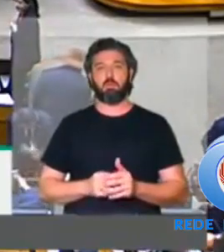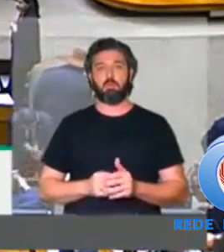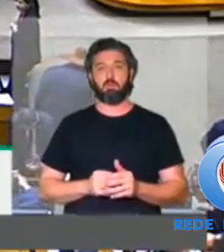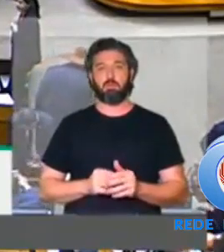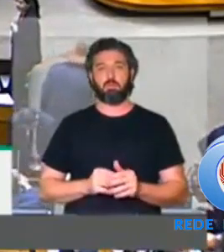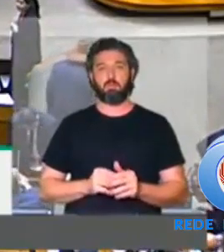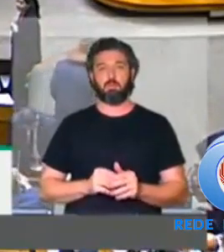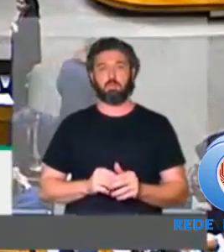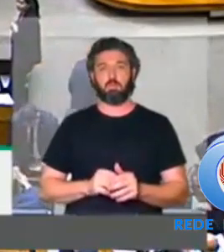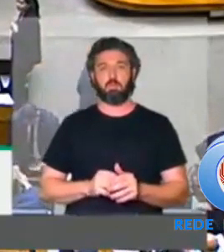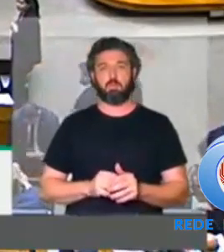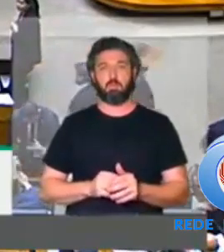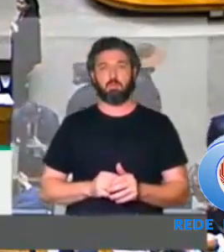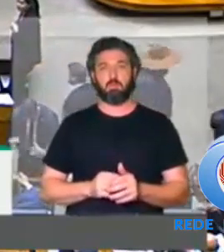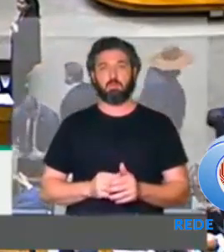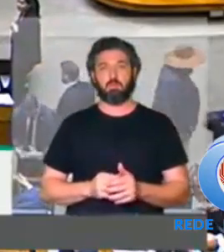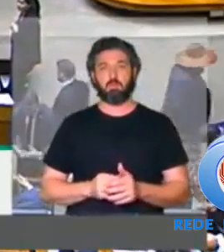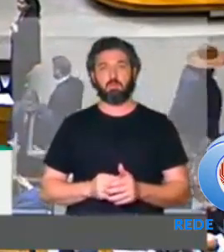Agora vai ter